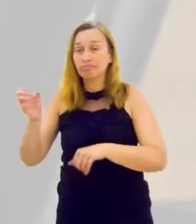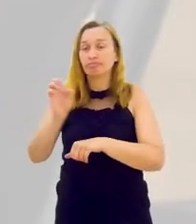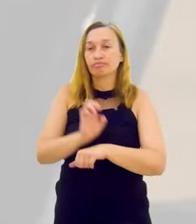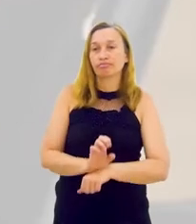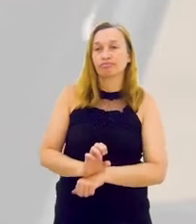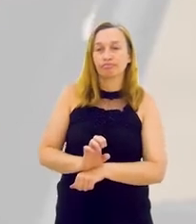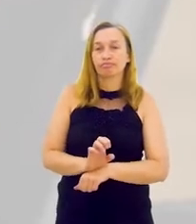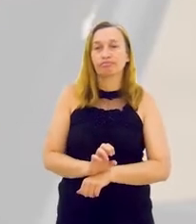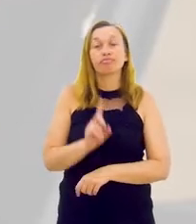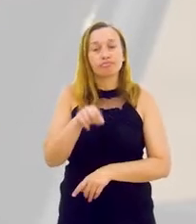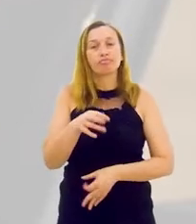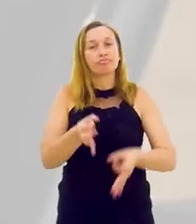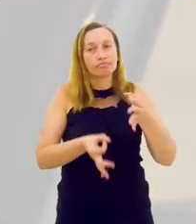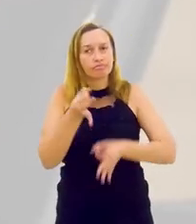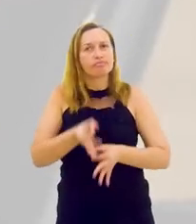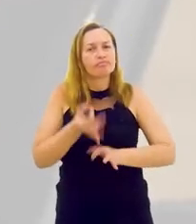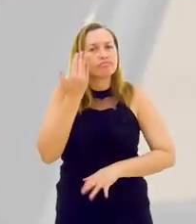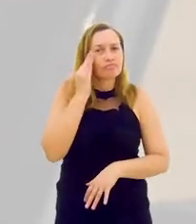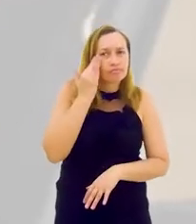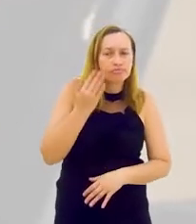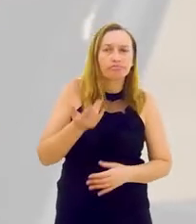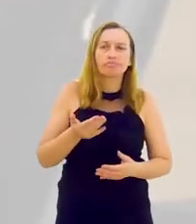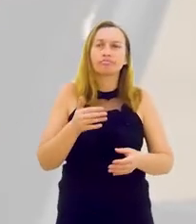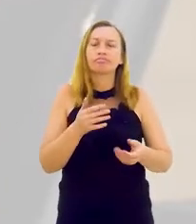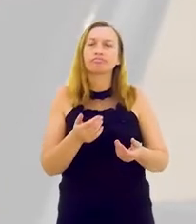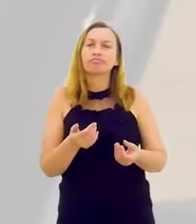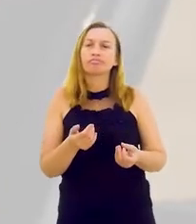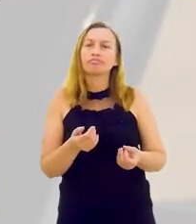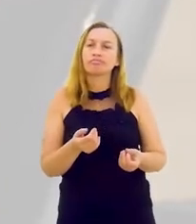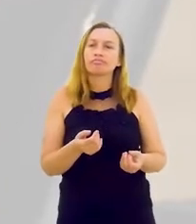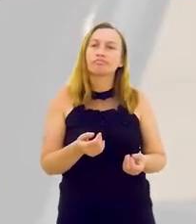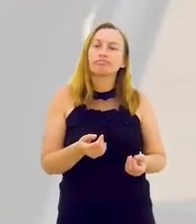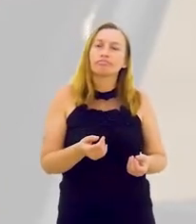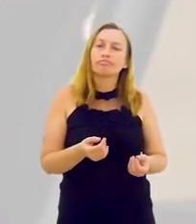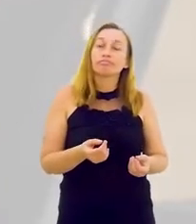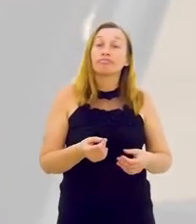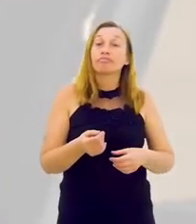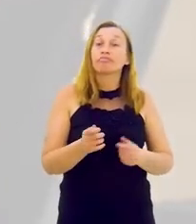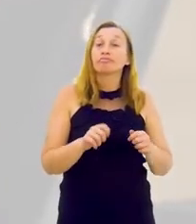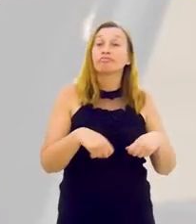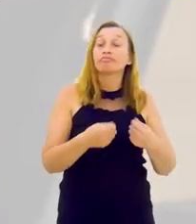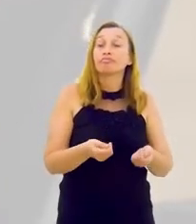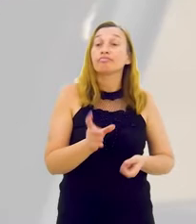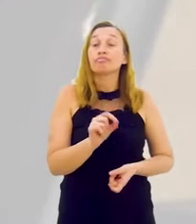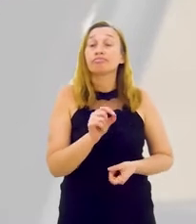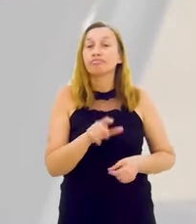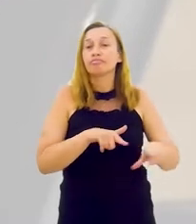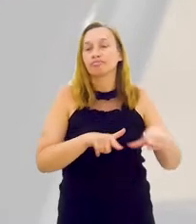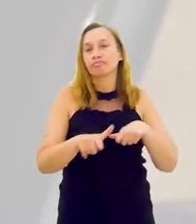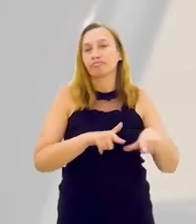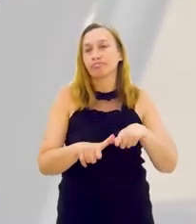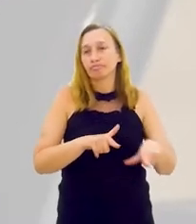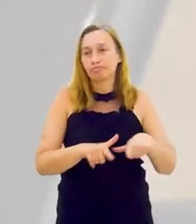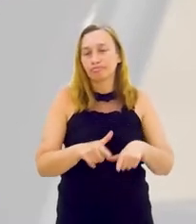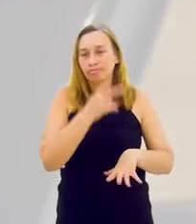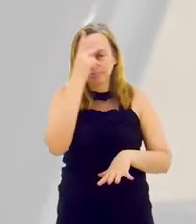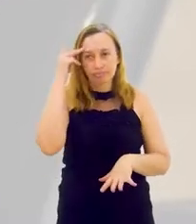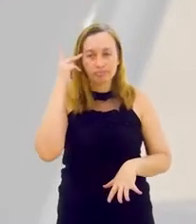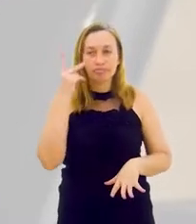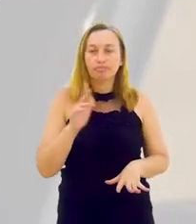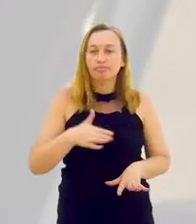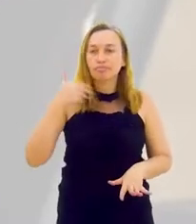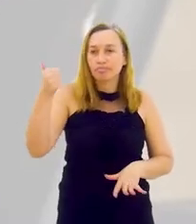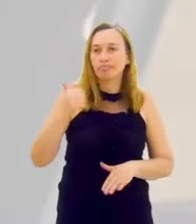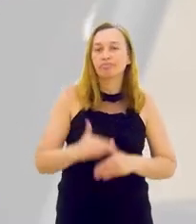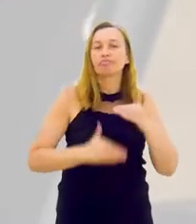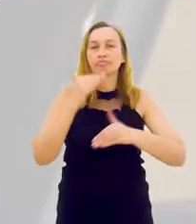Isso é justo, é entender isso, que isso vai botar o quê? Vai botar emprego e renda na mão da população. É a melhor forma de